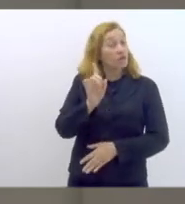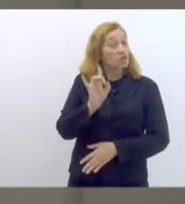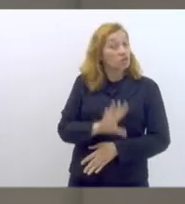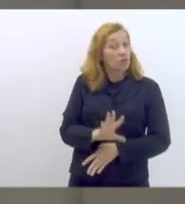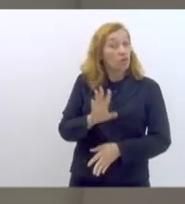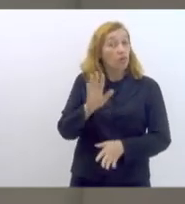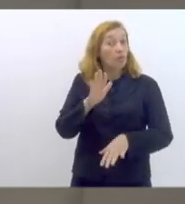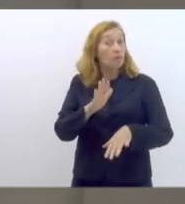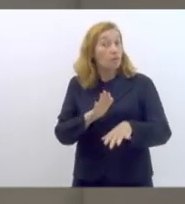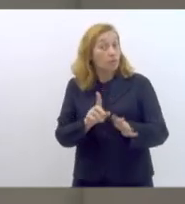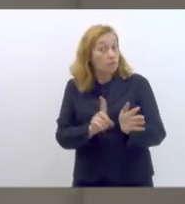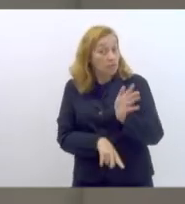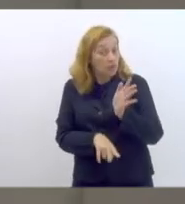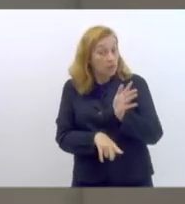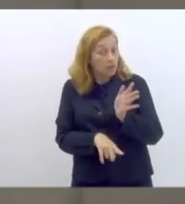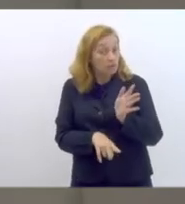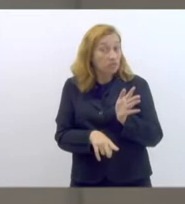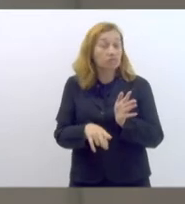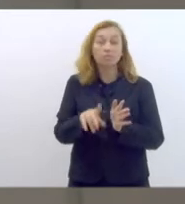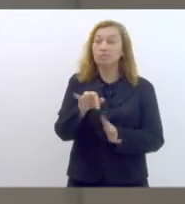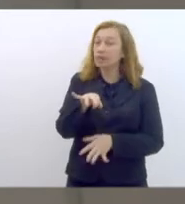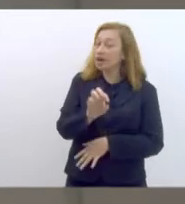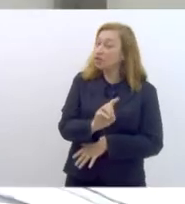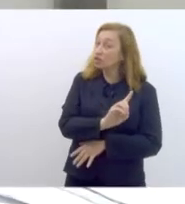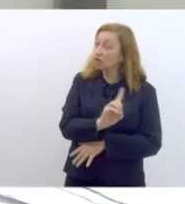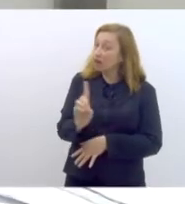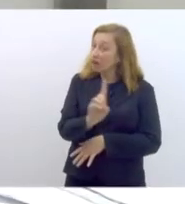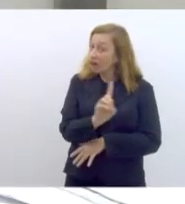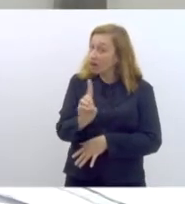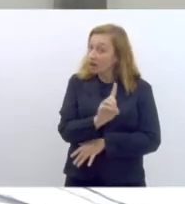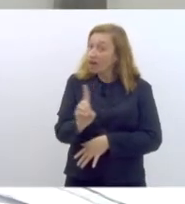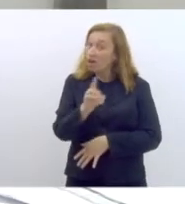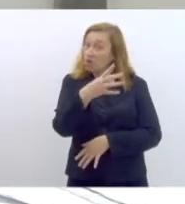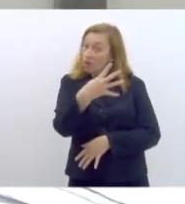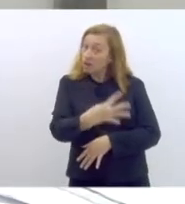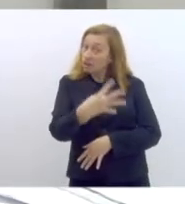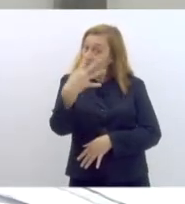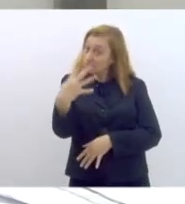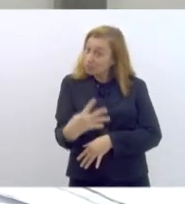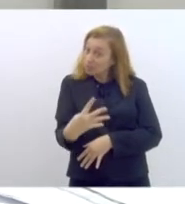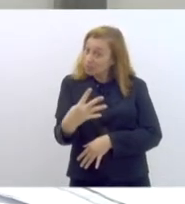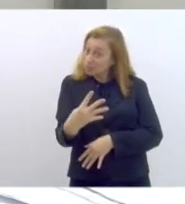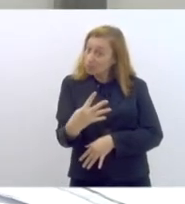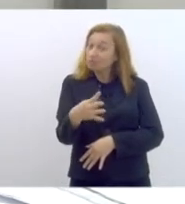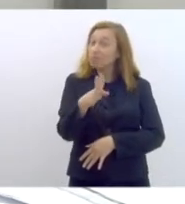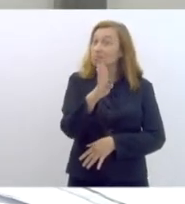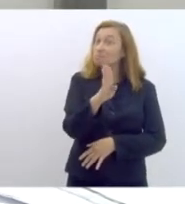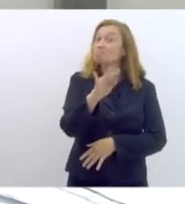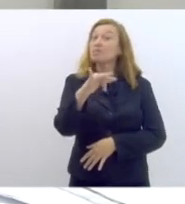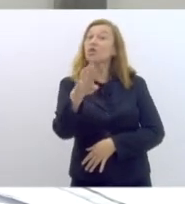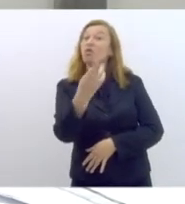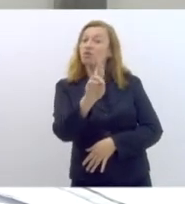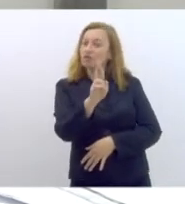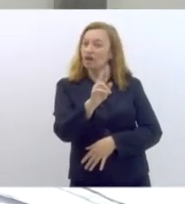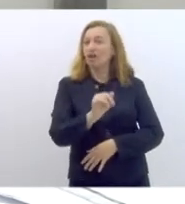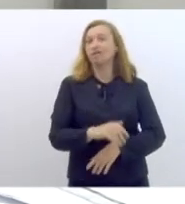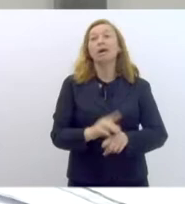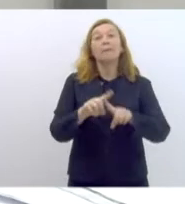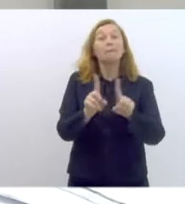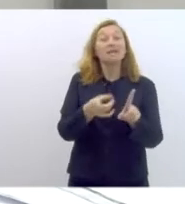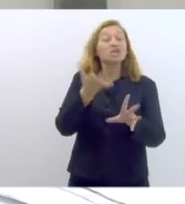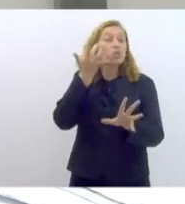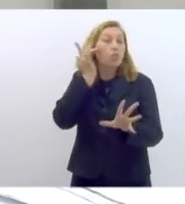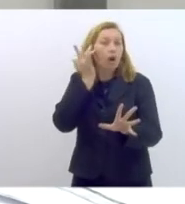né? Por acaso ou não, é mais baixo 44 bilhões de reais. Mas é que eu